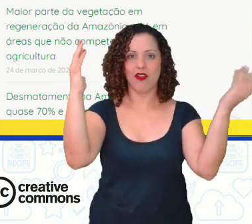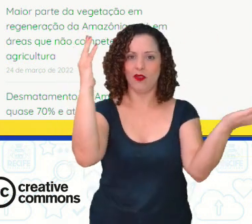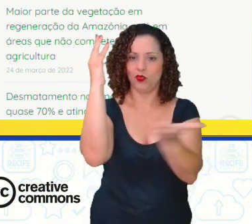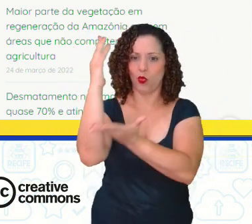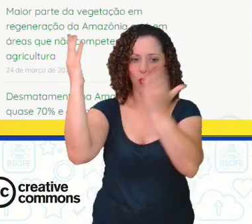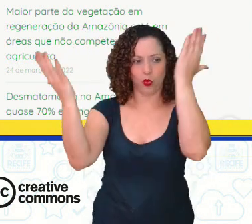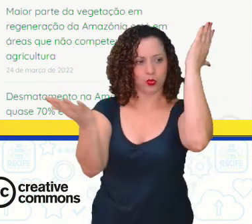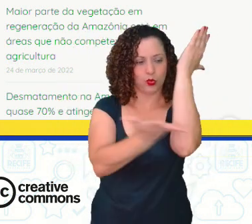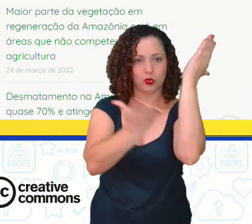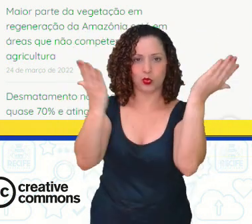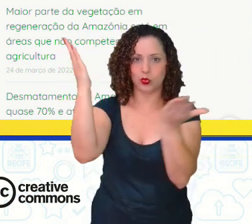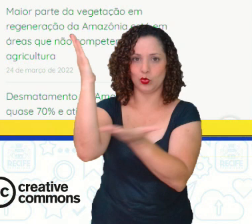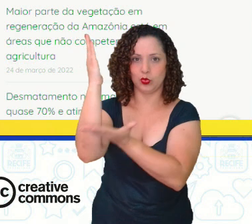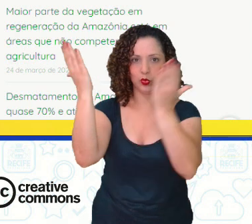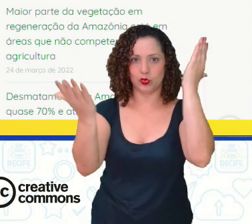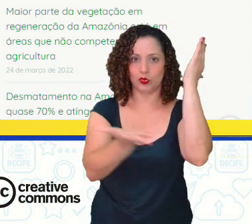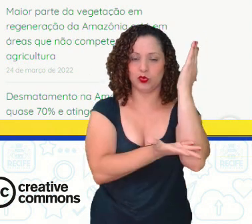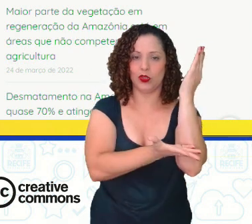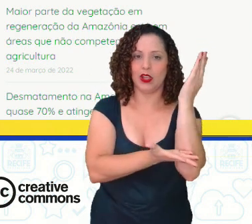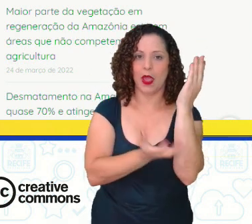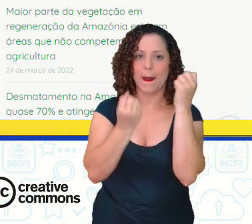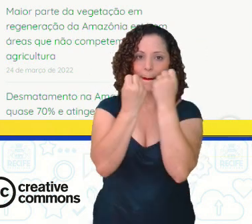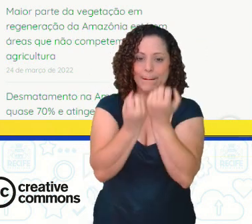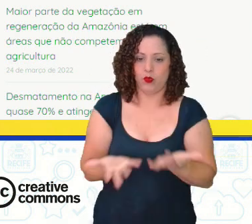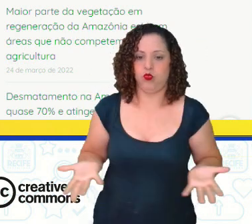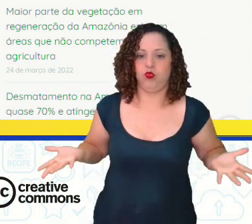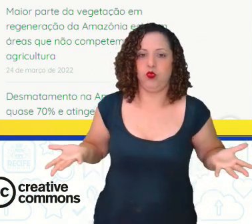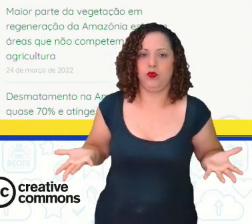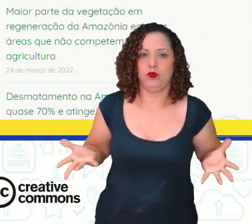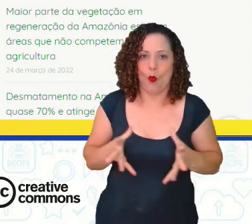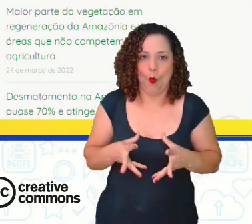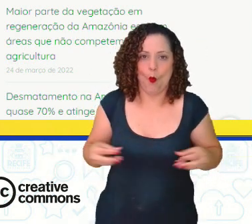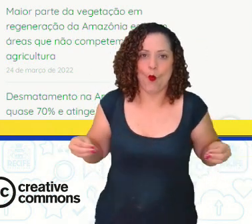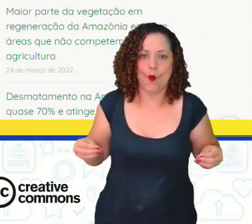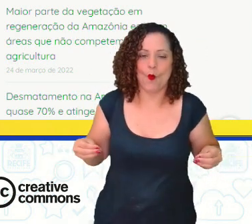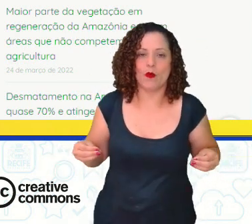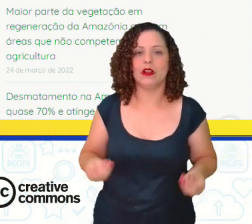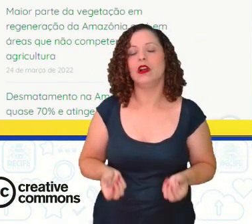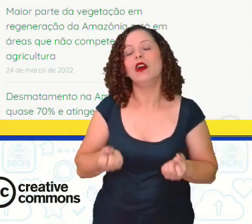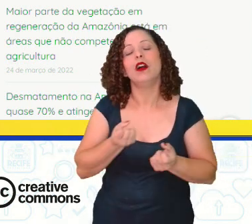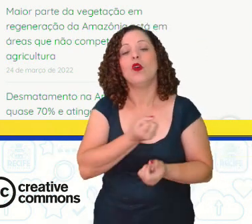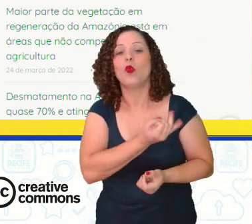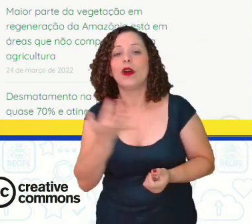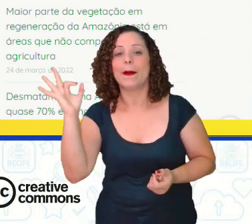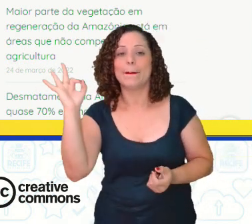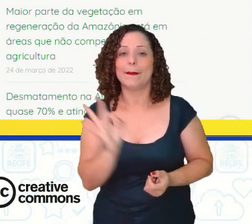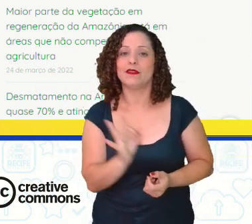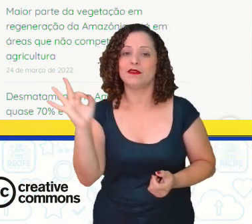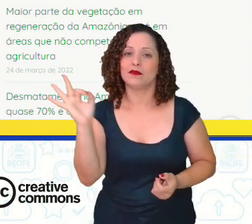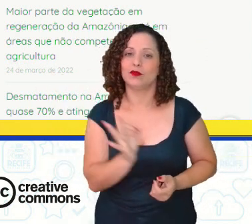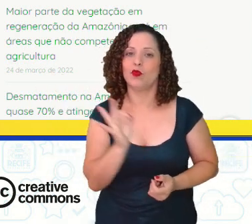passado, em que a gente teve um aumento, né, uma crescente no número de desmatamentos lá na nossa